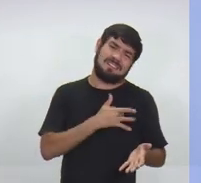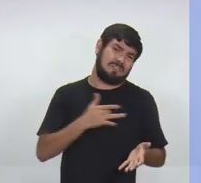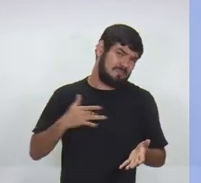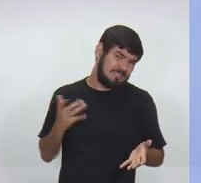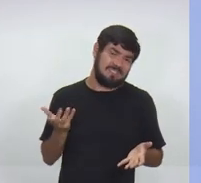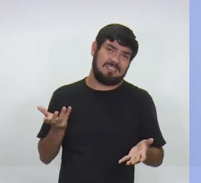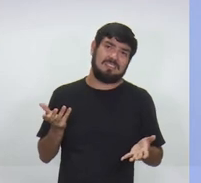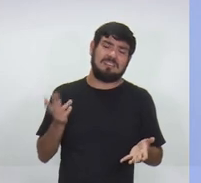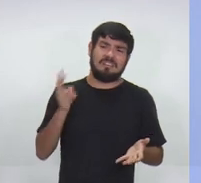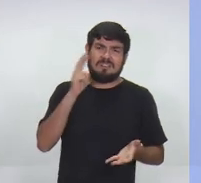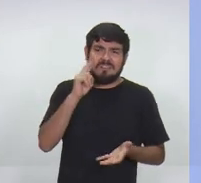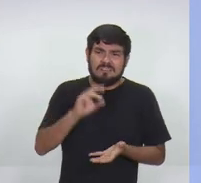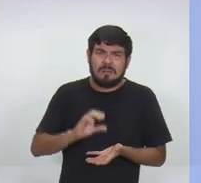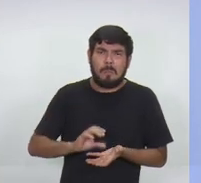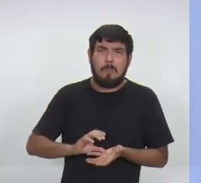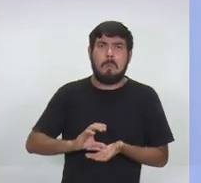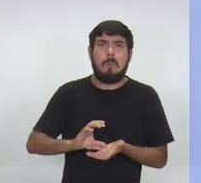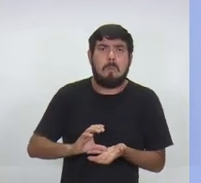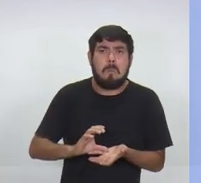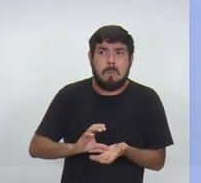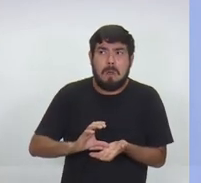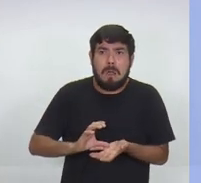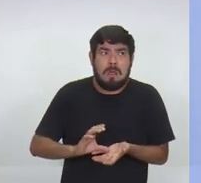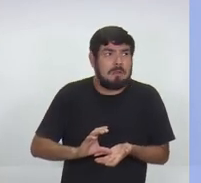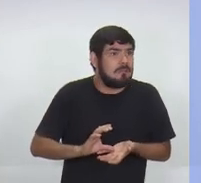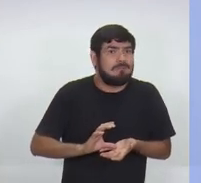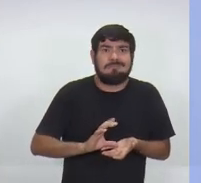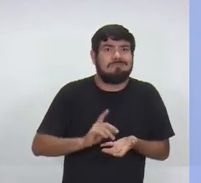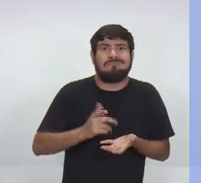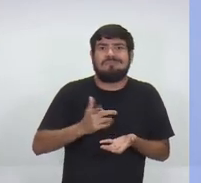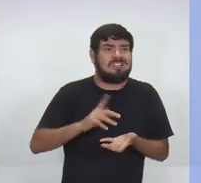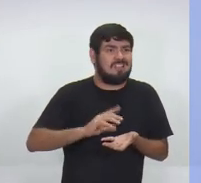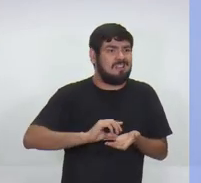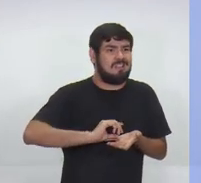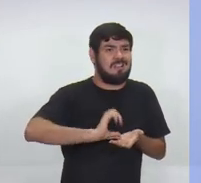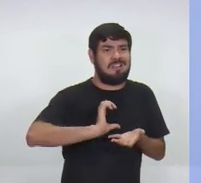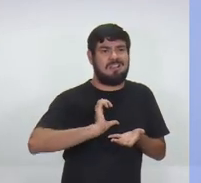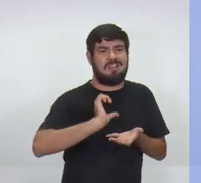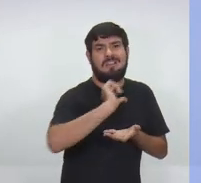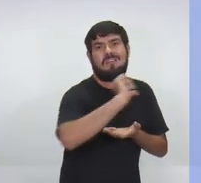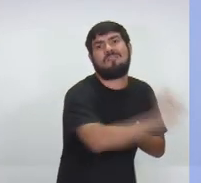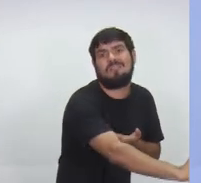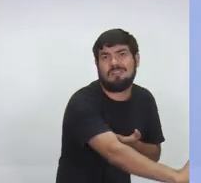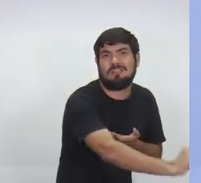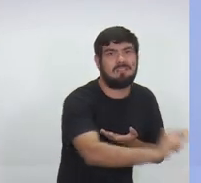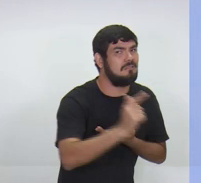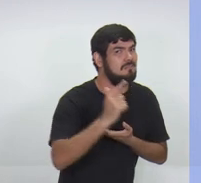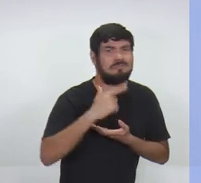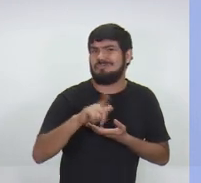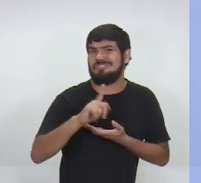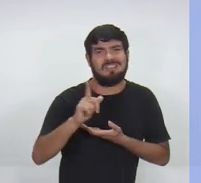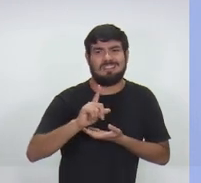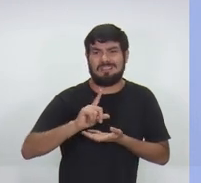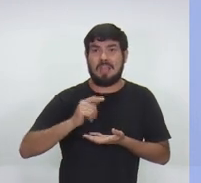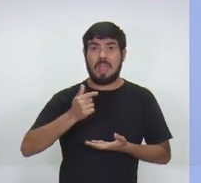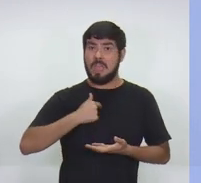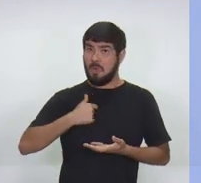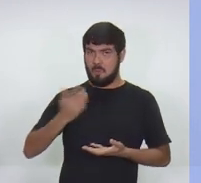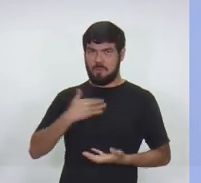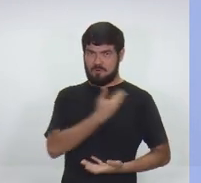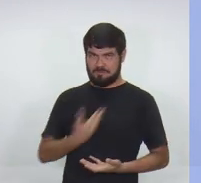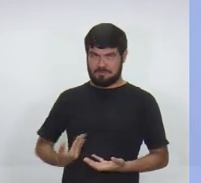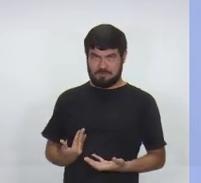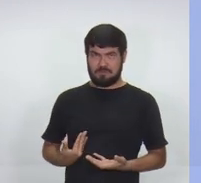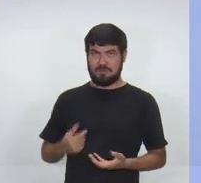e aí não chega à atividade fim do desperdício da atividade meio eu como governador vou fazer um